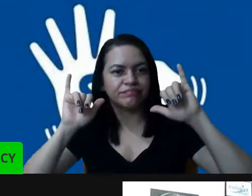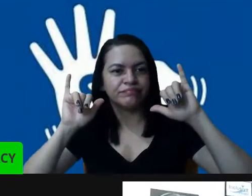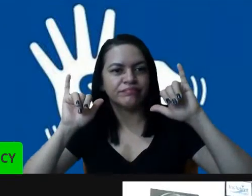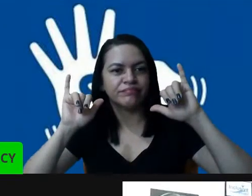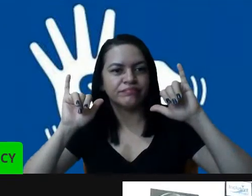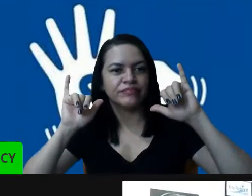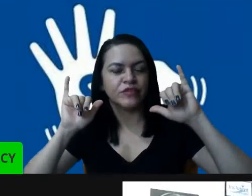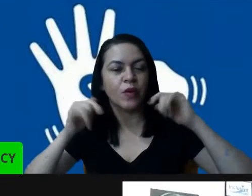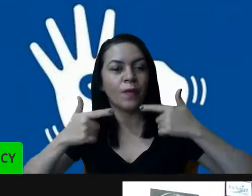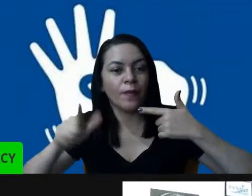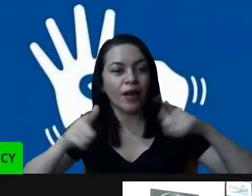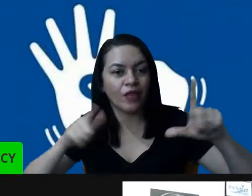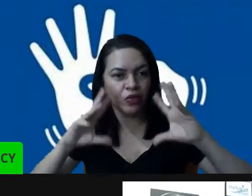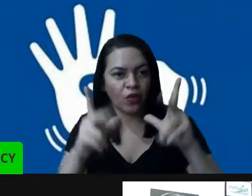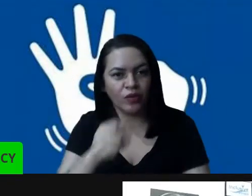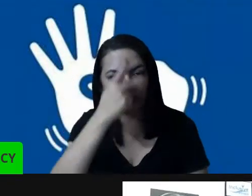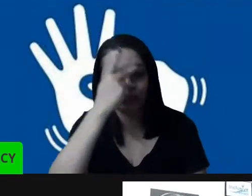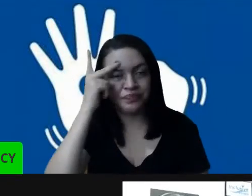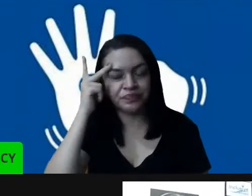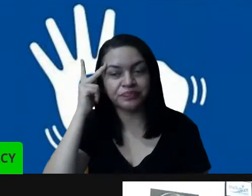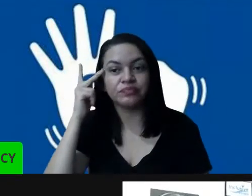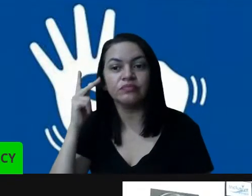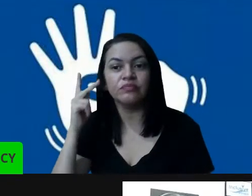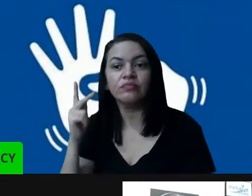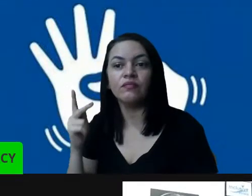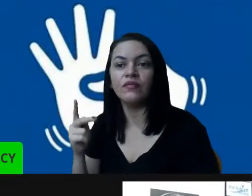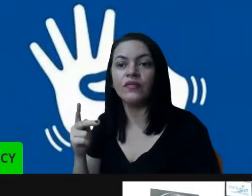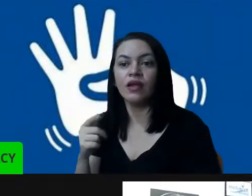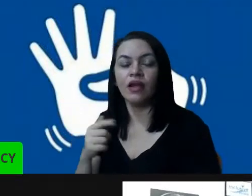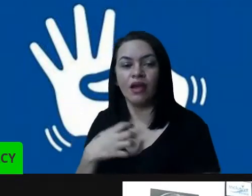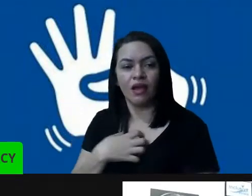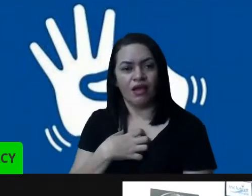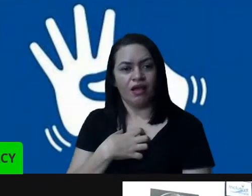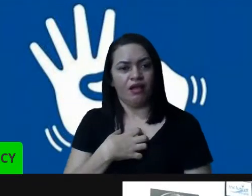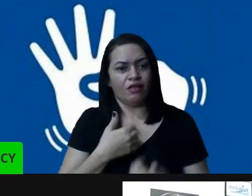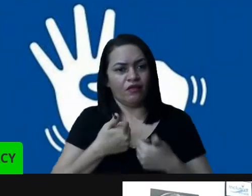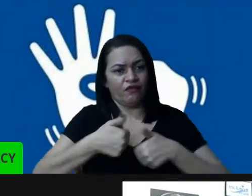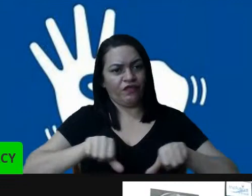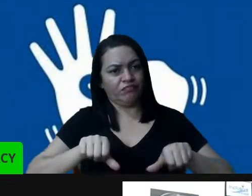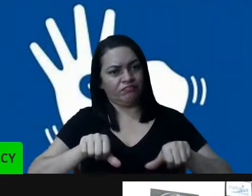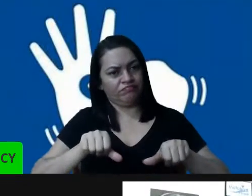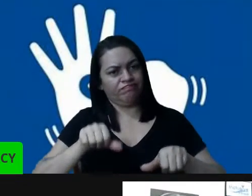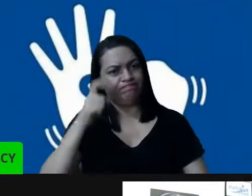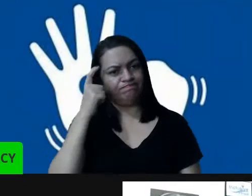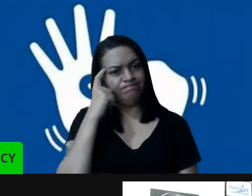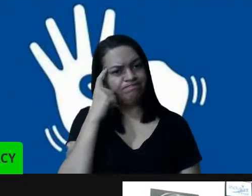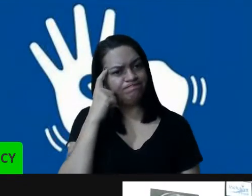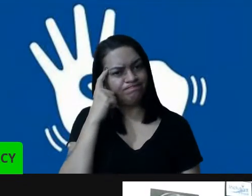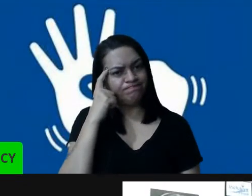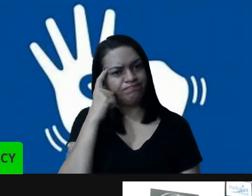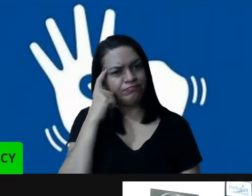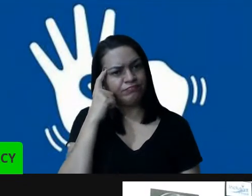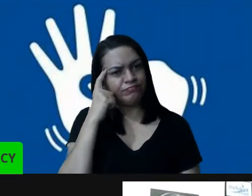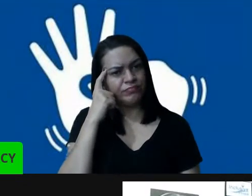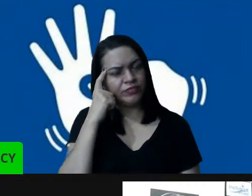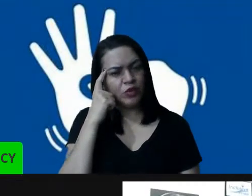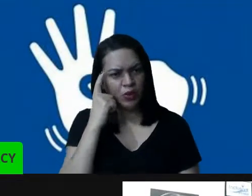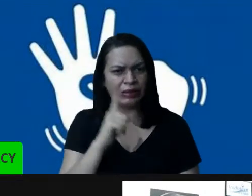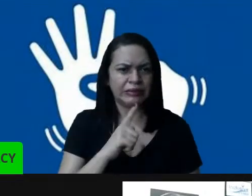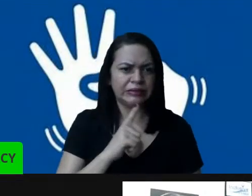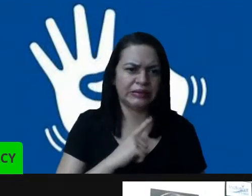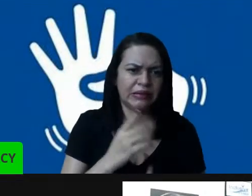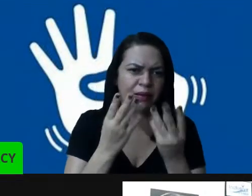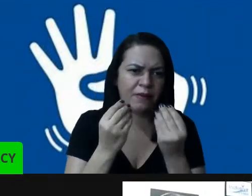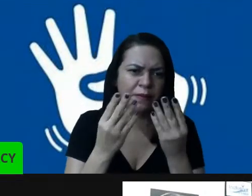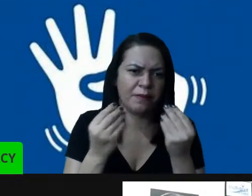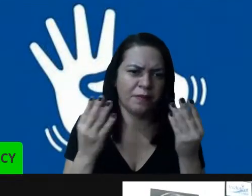todas elas. E eu fico me perguntando, assim, eu sei que tem muita gente que